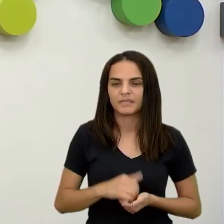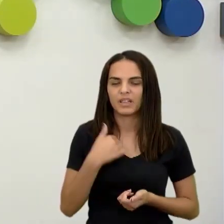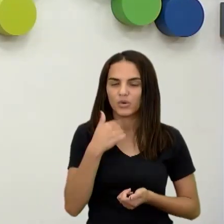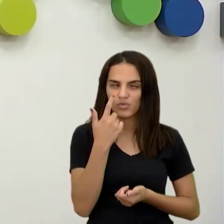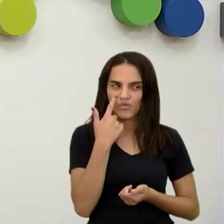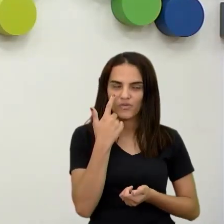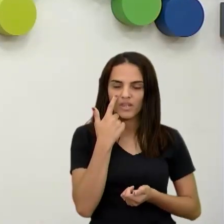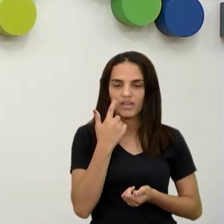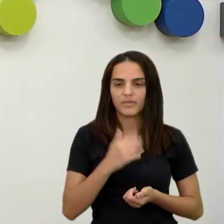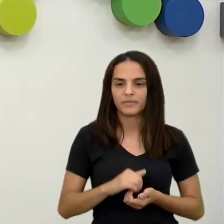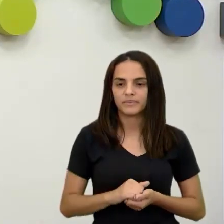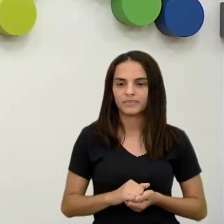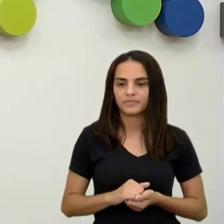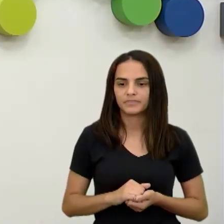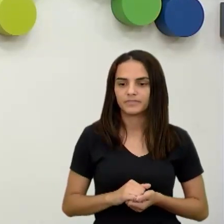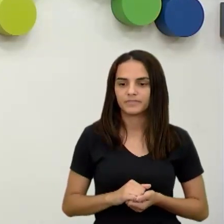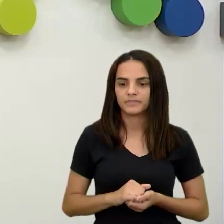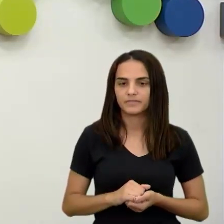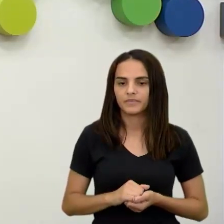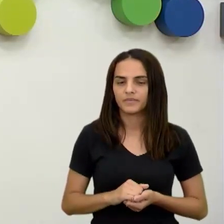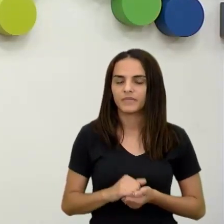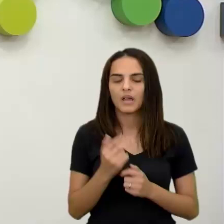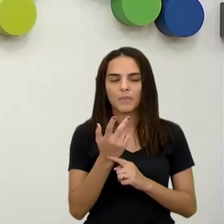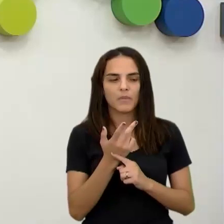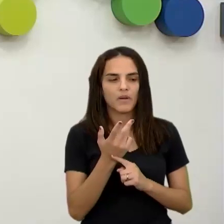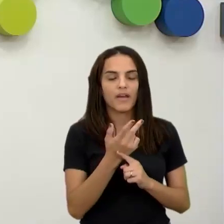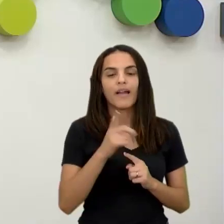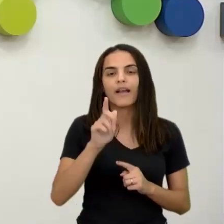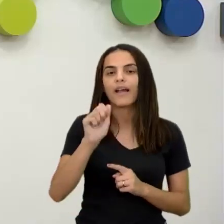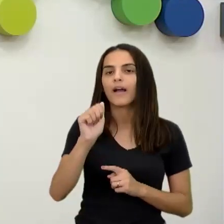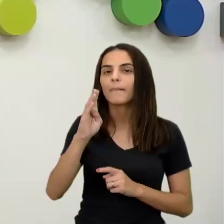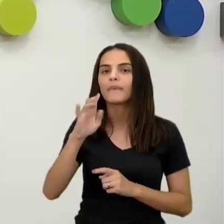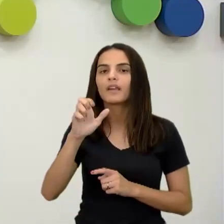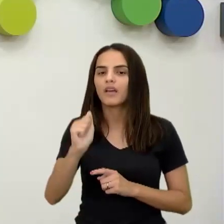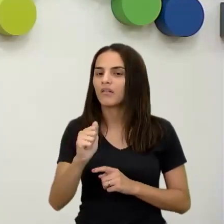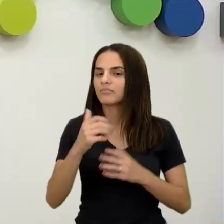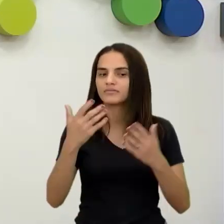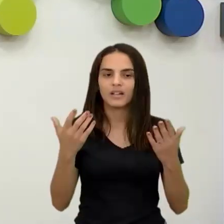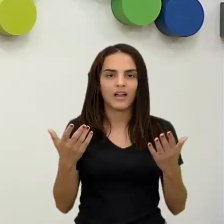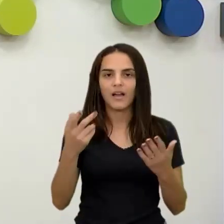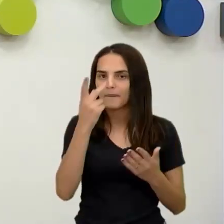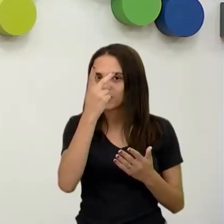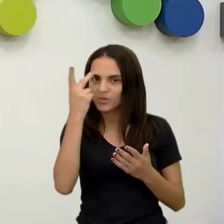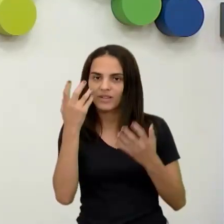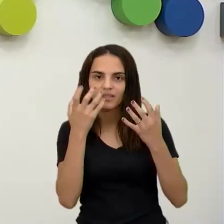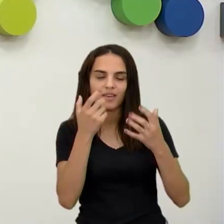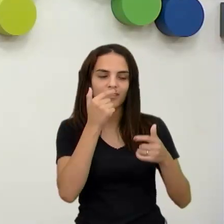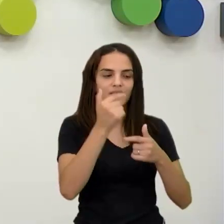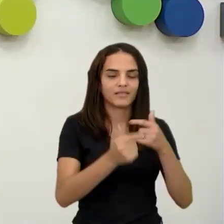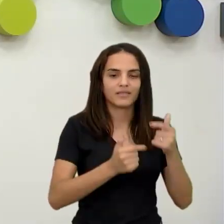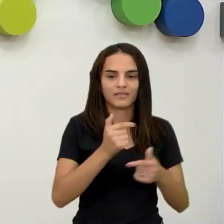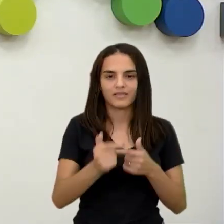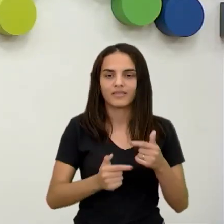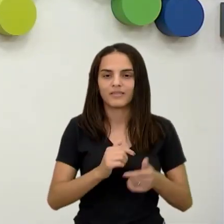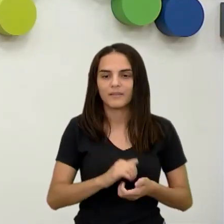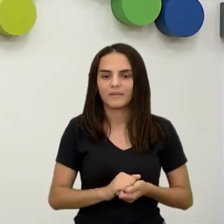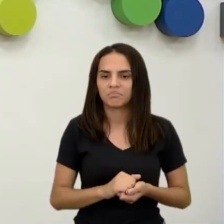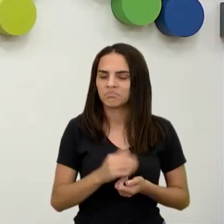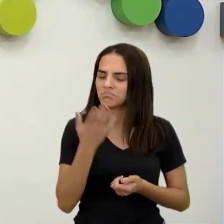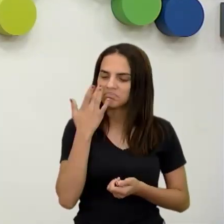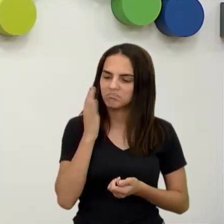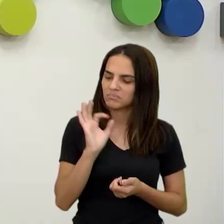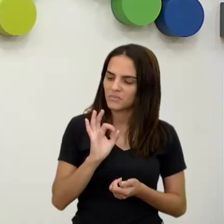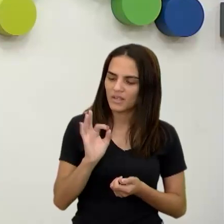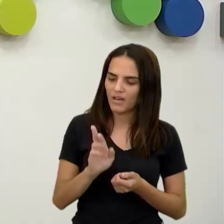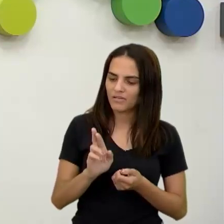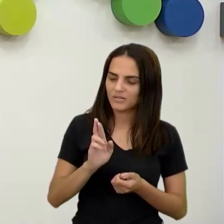eu ver aqui. Cadê? Gabriel. Só falta a candidata. Deixa eu ver. Não entendi aqui